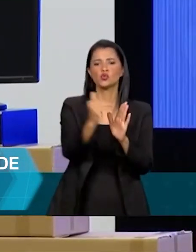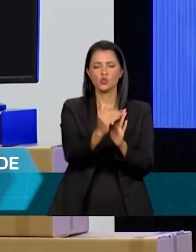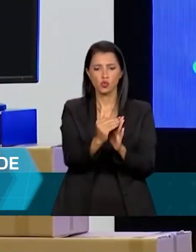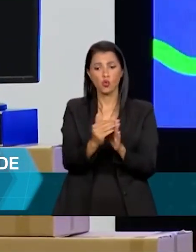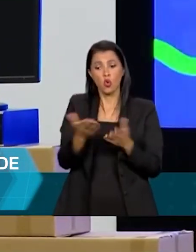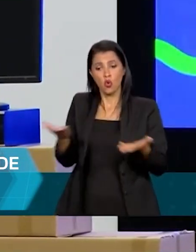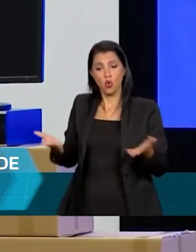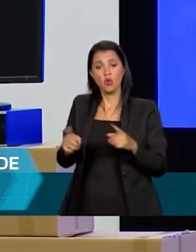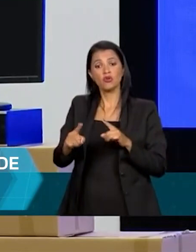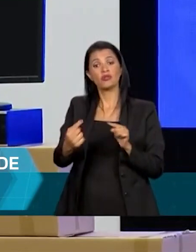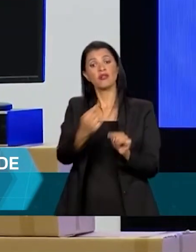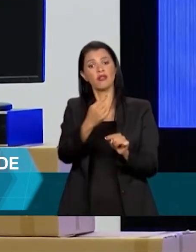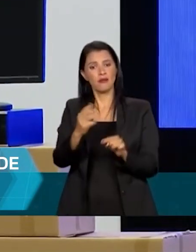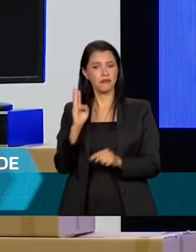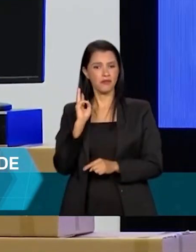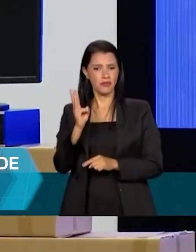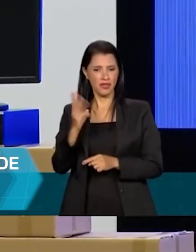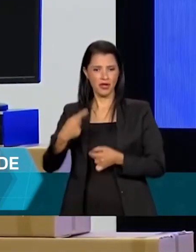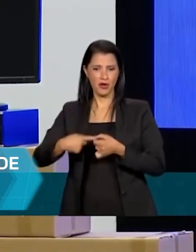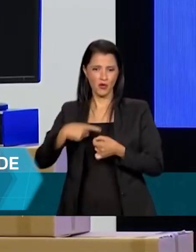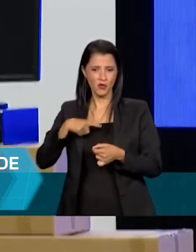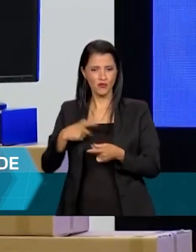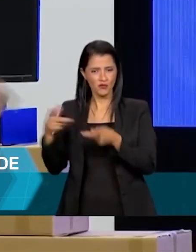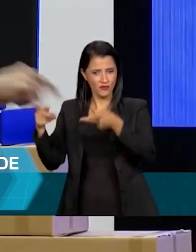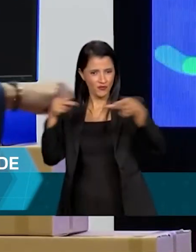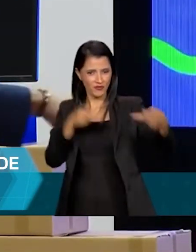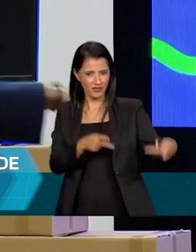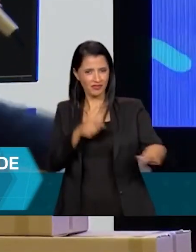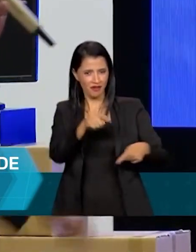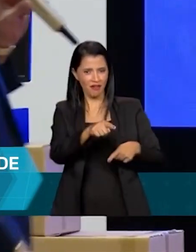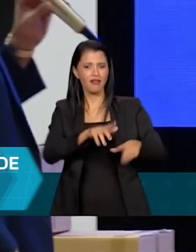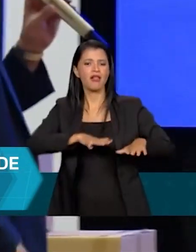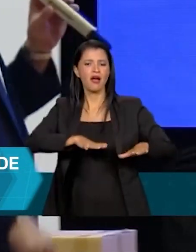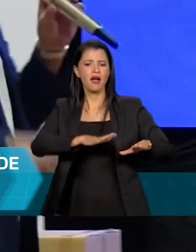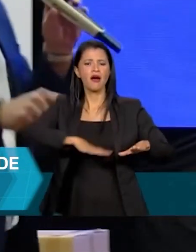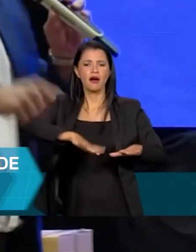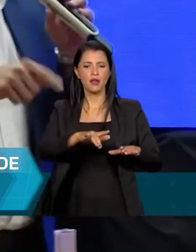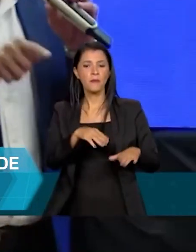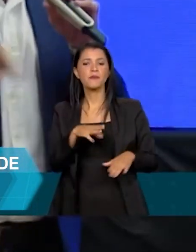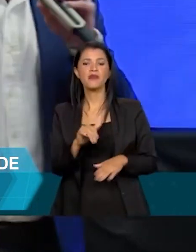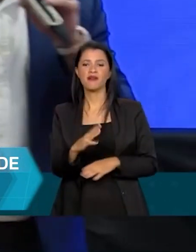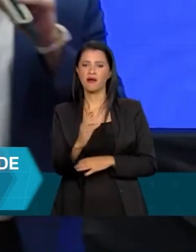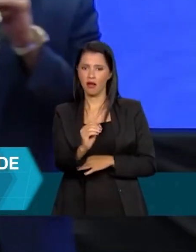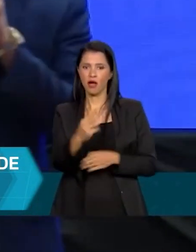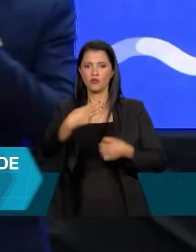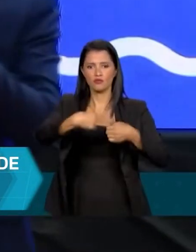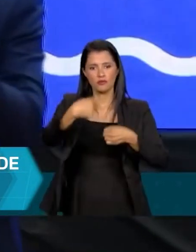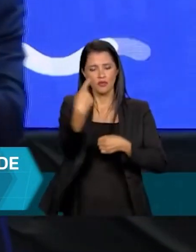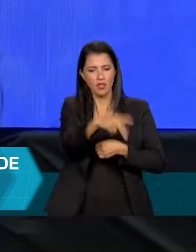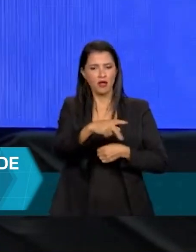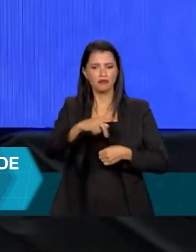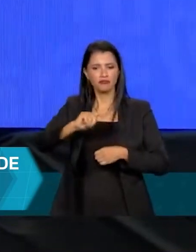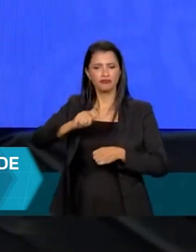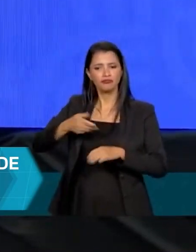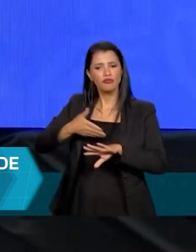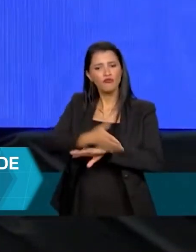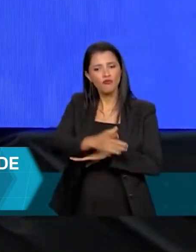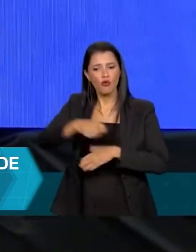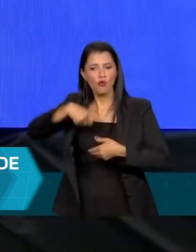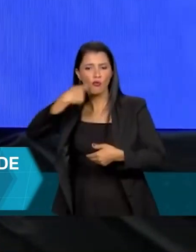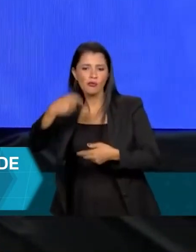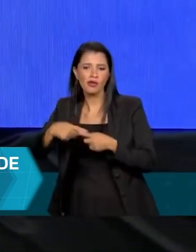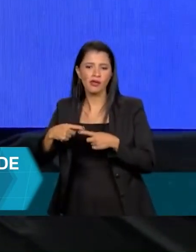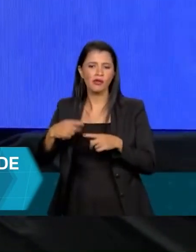totalizando 100 máquinas doadas pelo Ministério. A professora Lucie Marice de Oliveira, que foi pioneira e